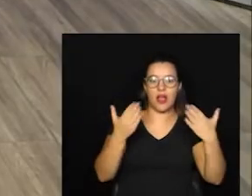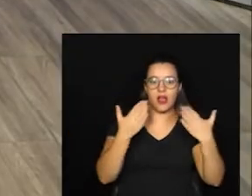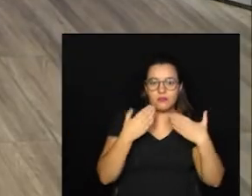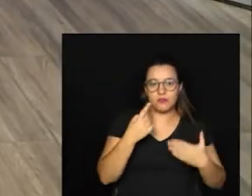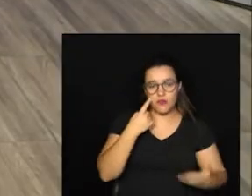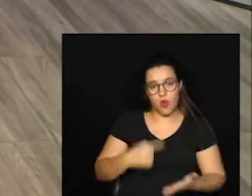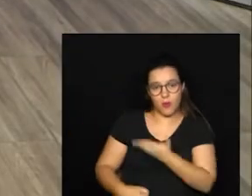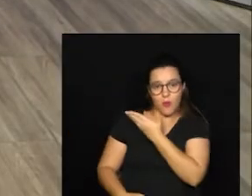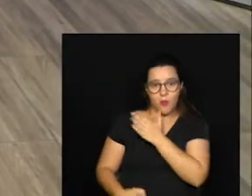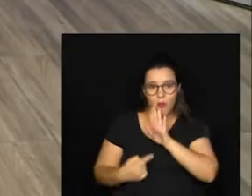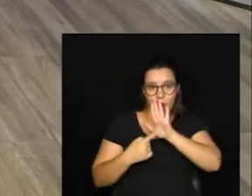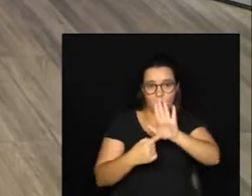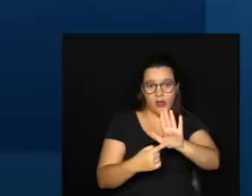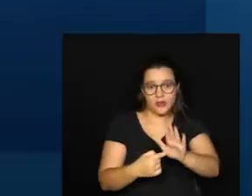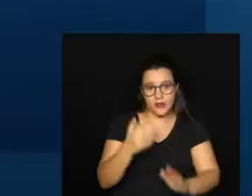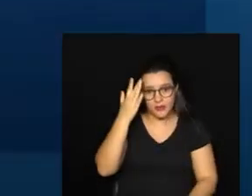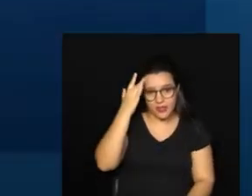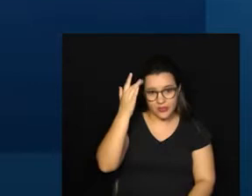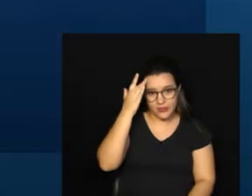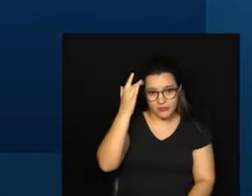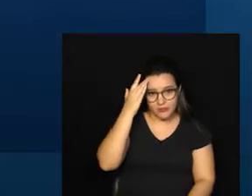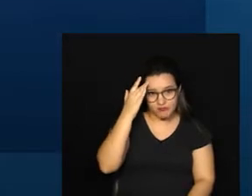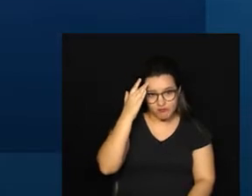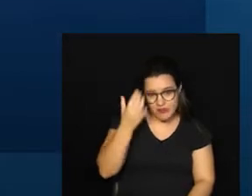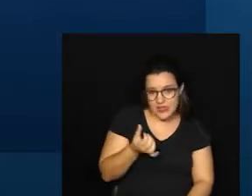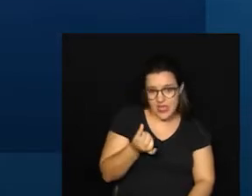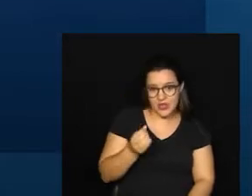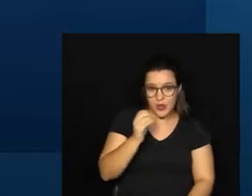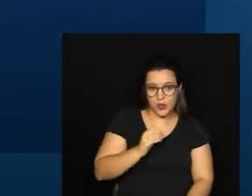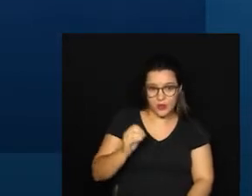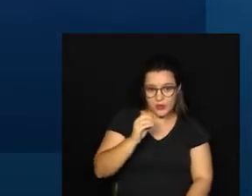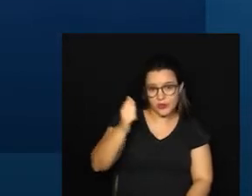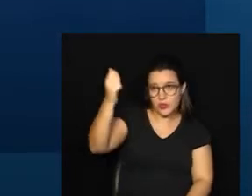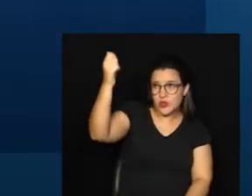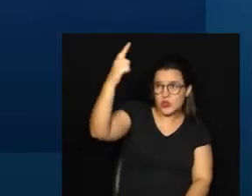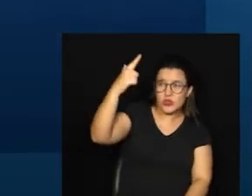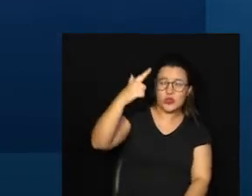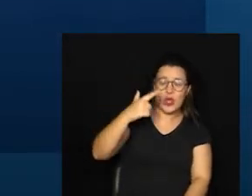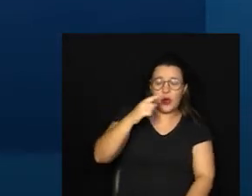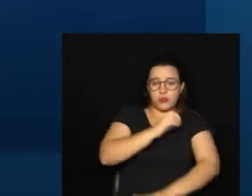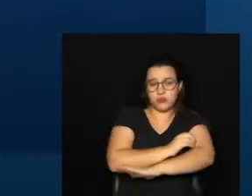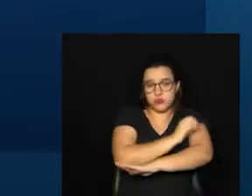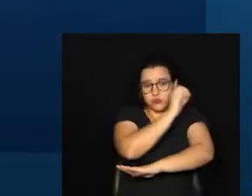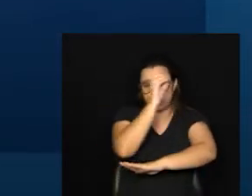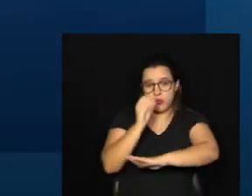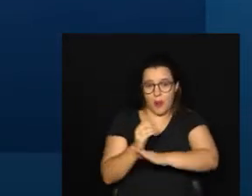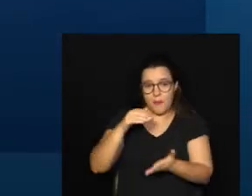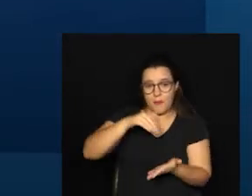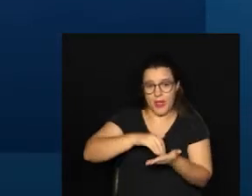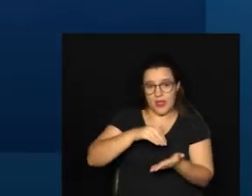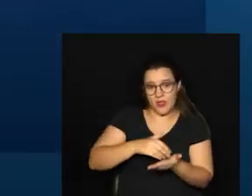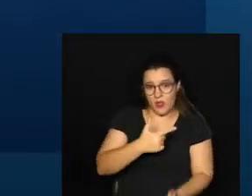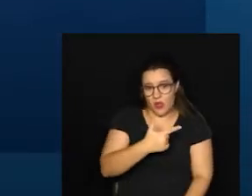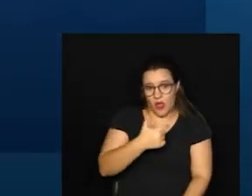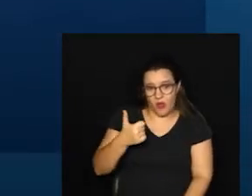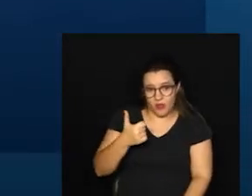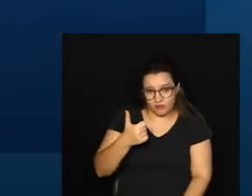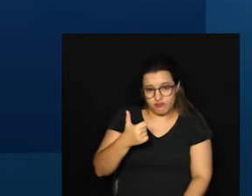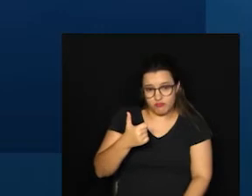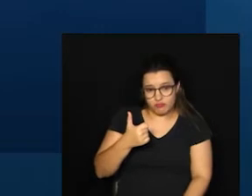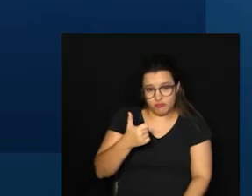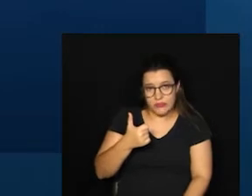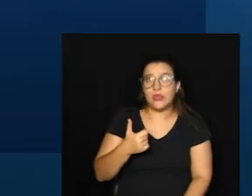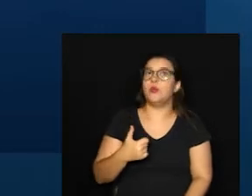na minha tela, amanhã então, 6 de outubro, sol aparecendo durante todo o dia, mínima de 21 graus, que